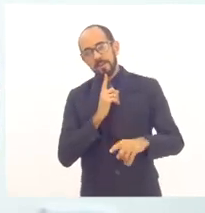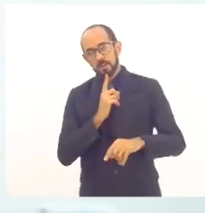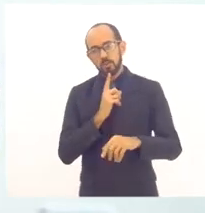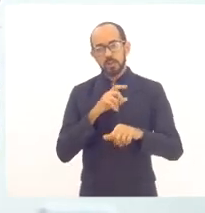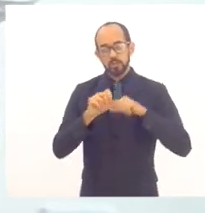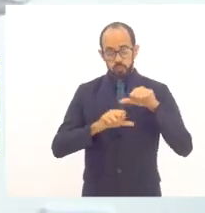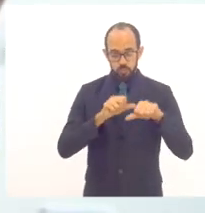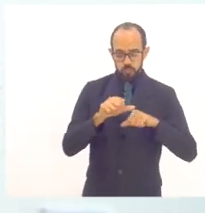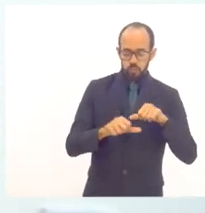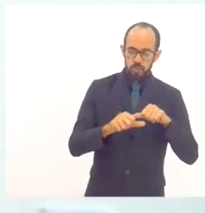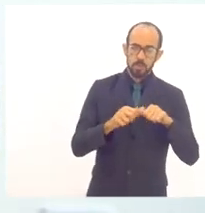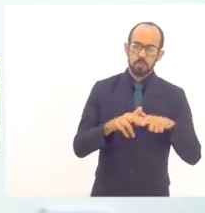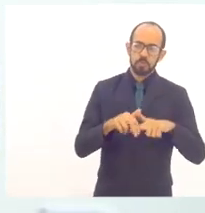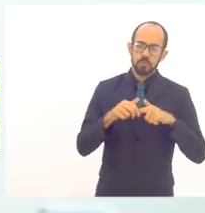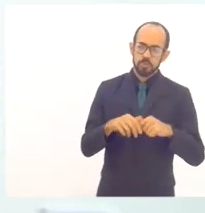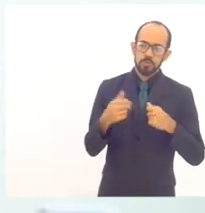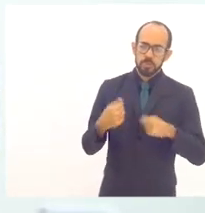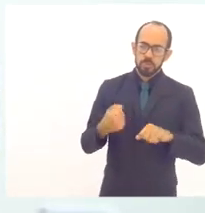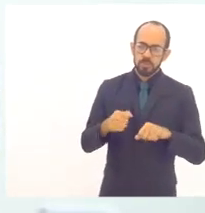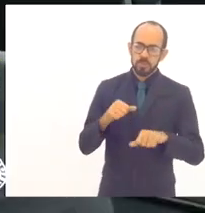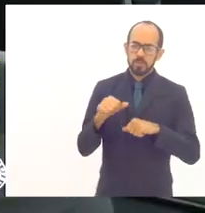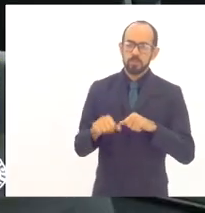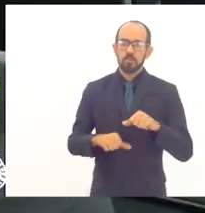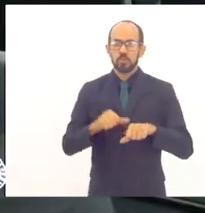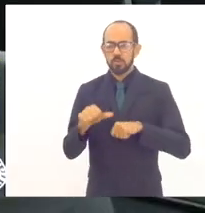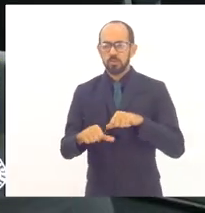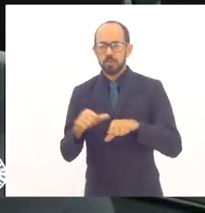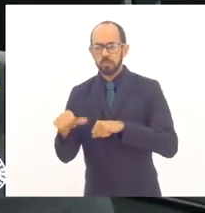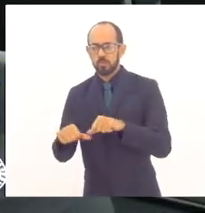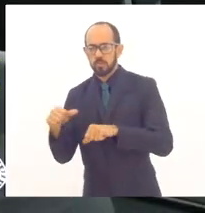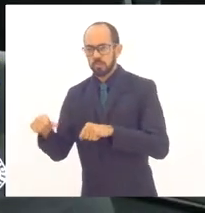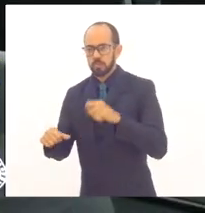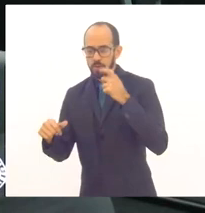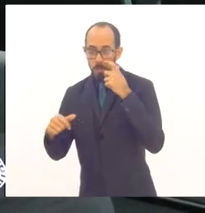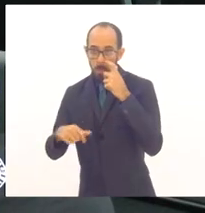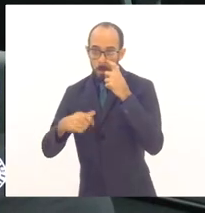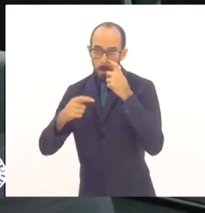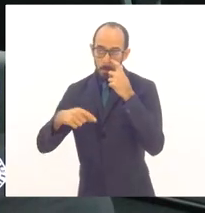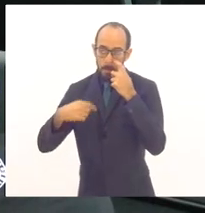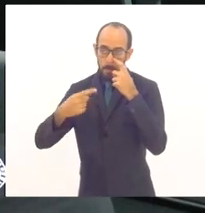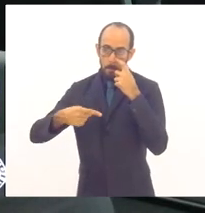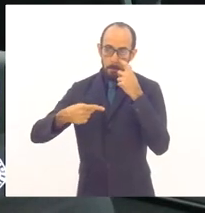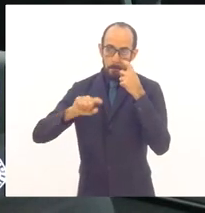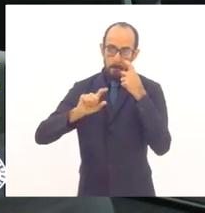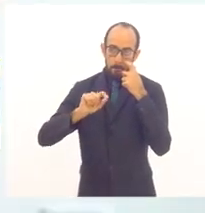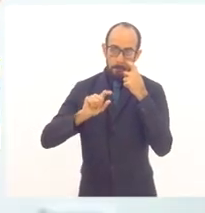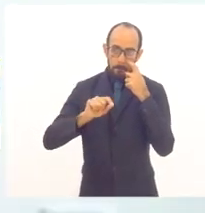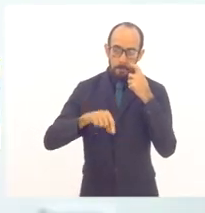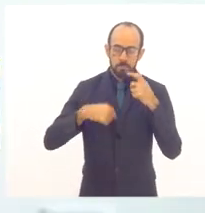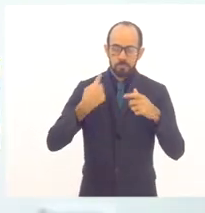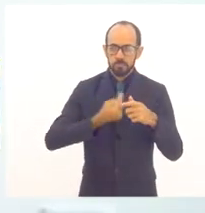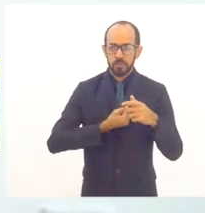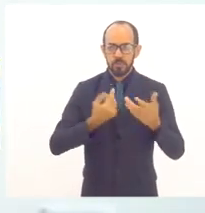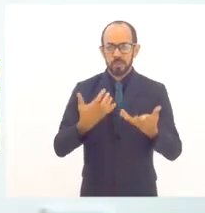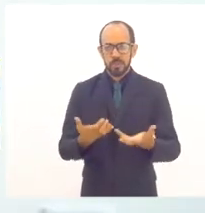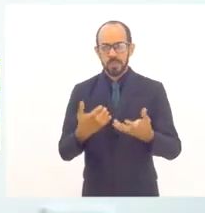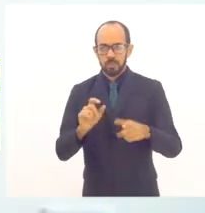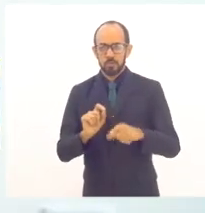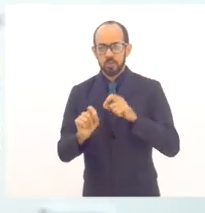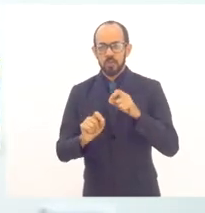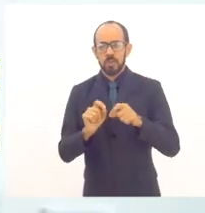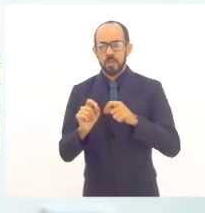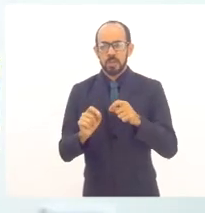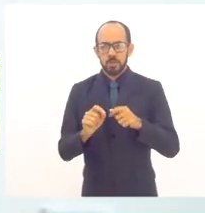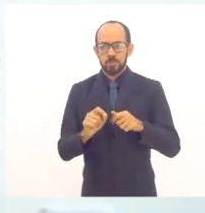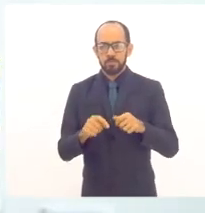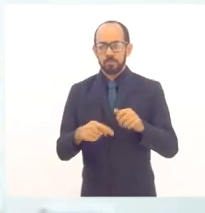fazer sucessivas versões da cartilha do Cumpra-se. E, no fundo, o que a gente está querendo dizer com isso? A gente